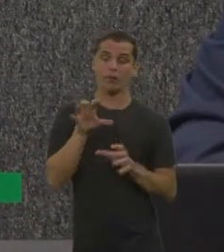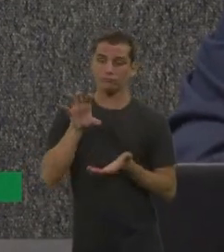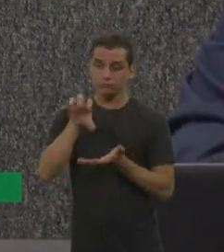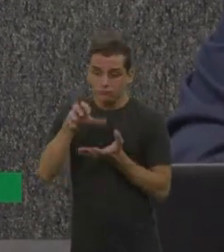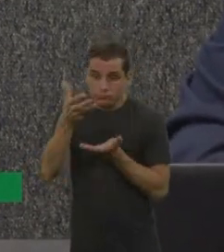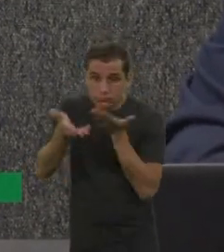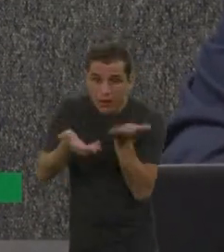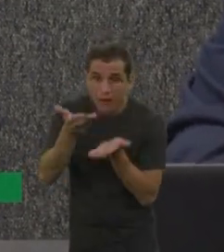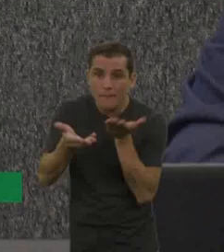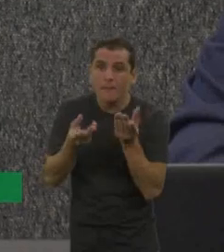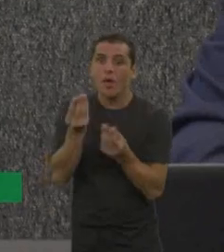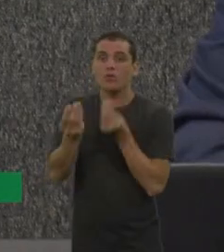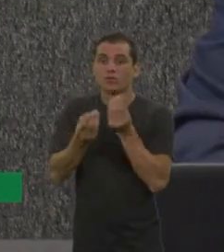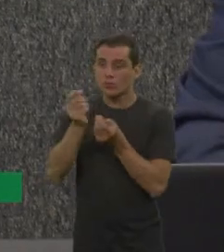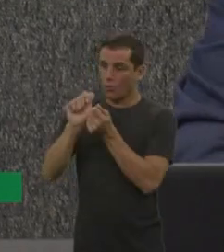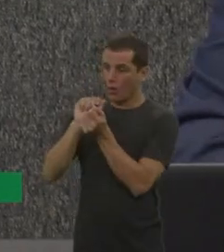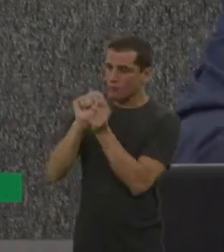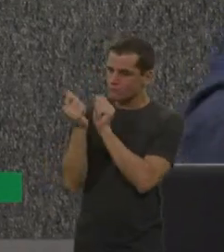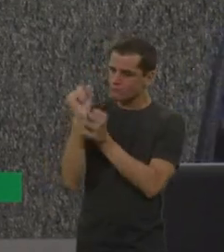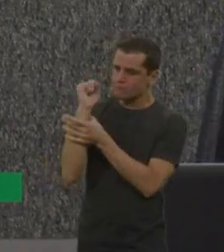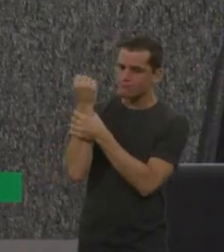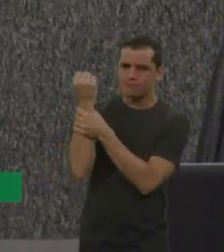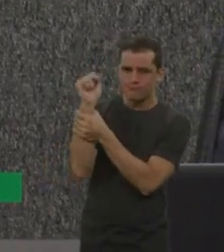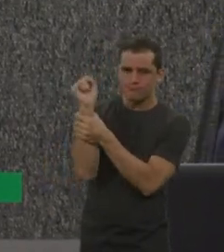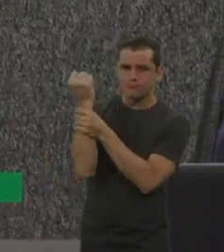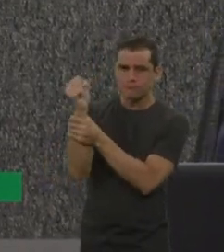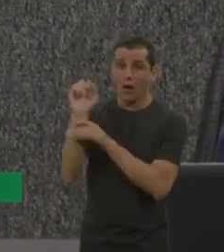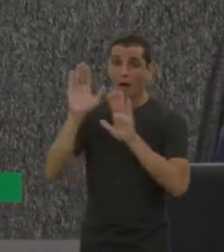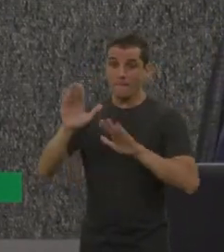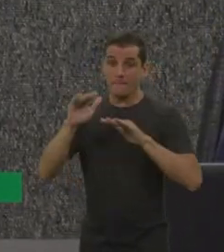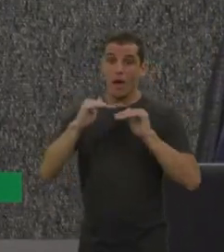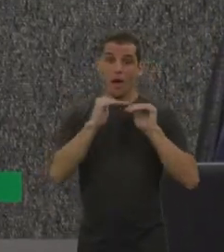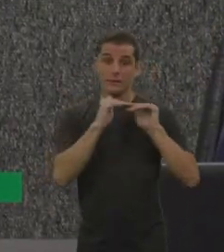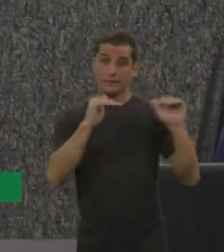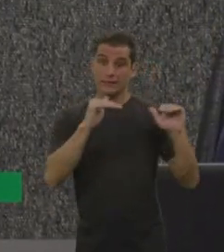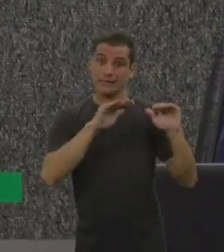Só que do Planalto Serrano ao extremo oeste não tem nenhum.